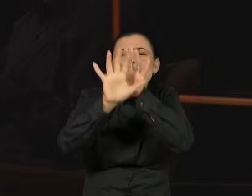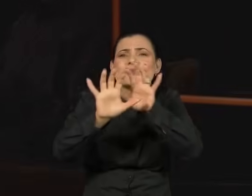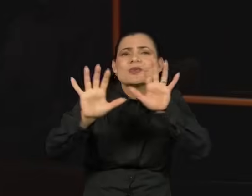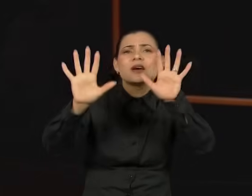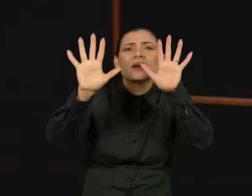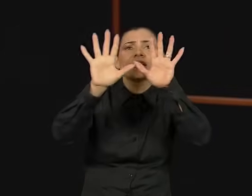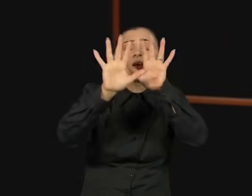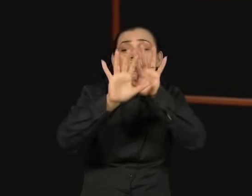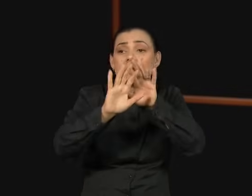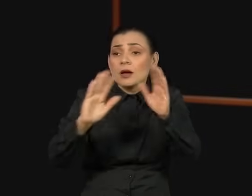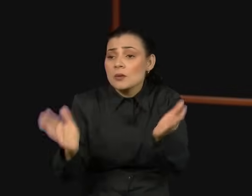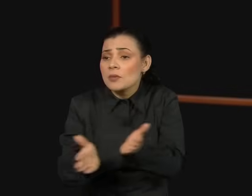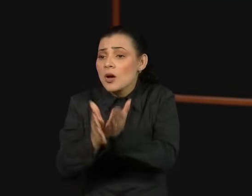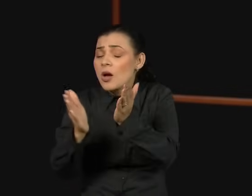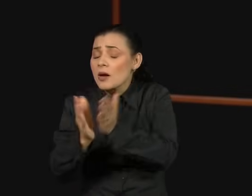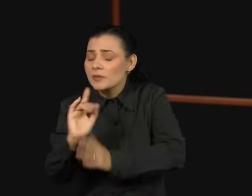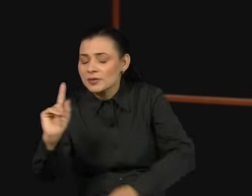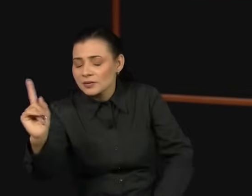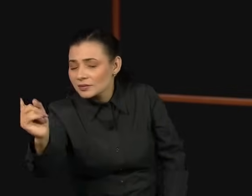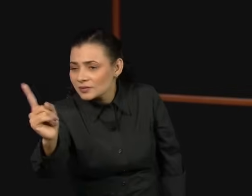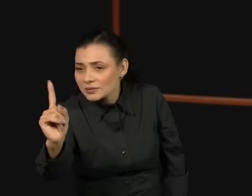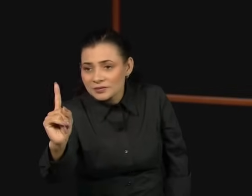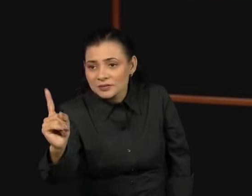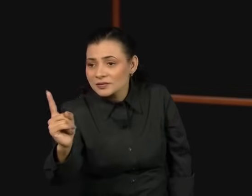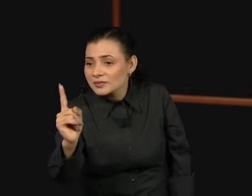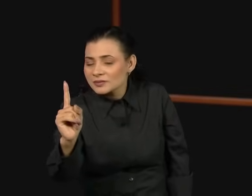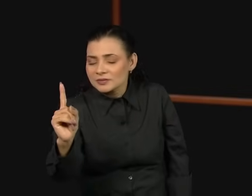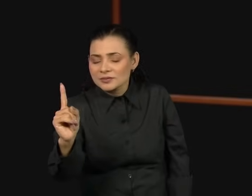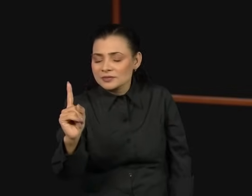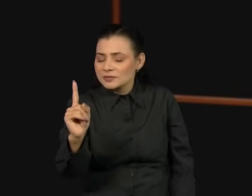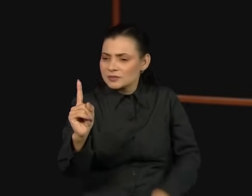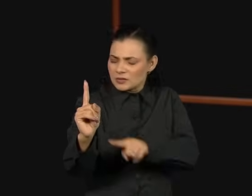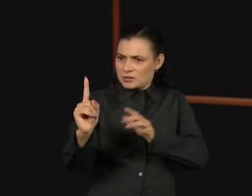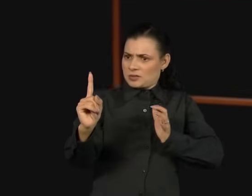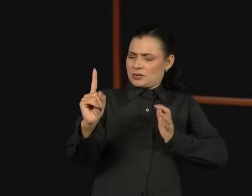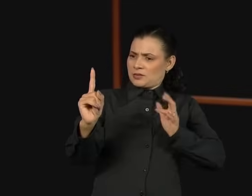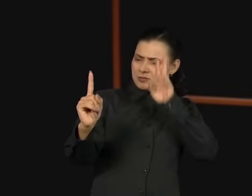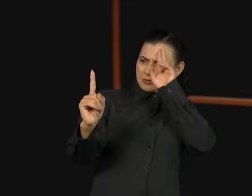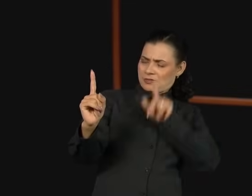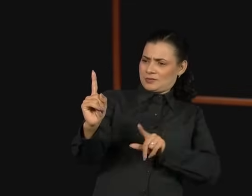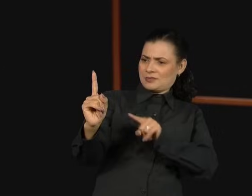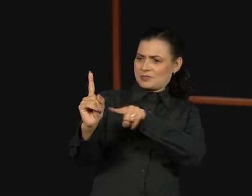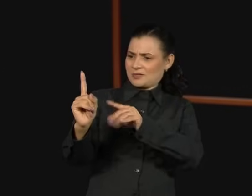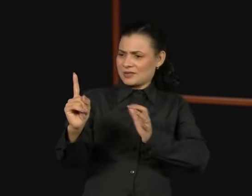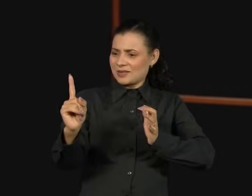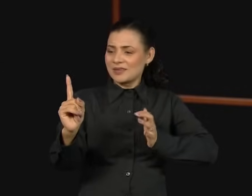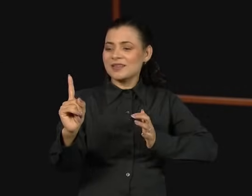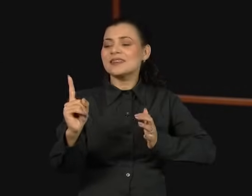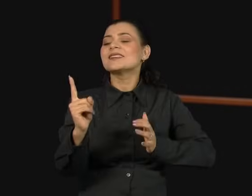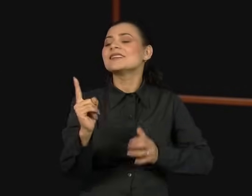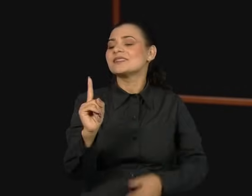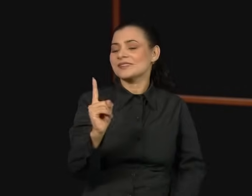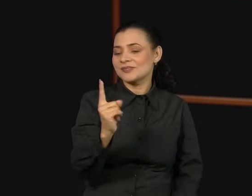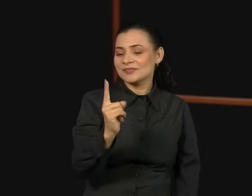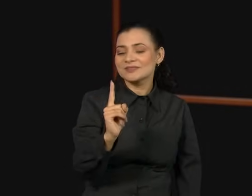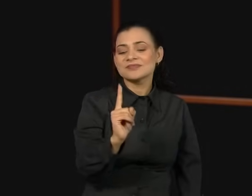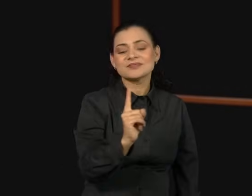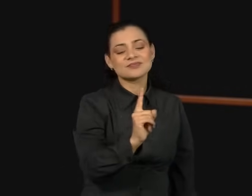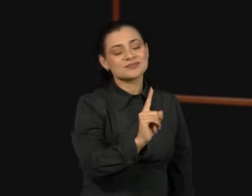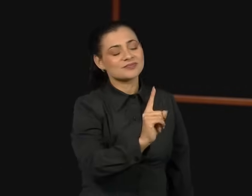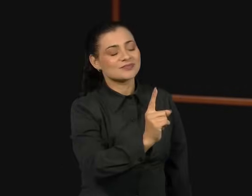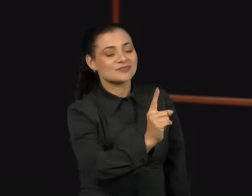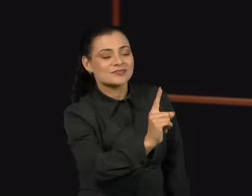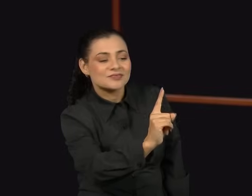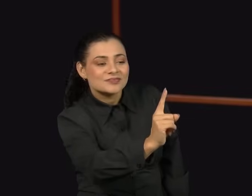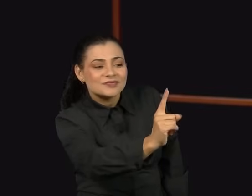vindo, é rico, só bem perto fica pobre, passa e torna, fica rico.